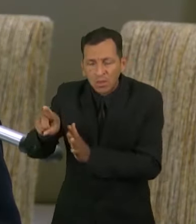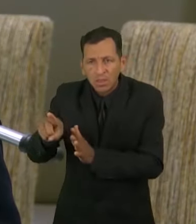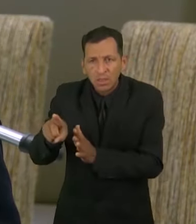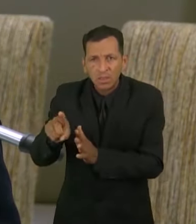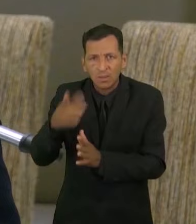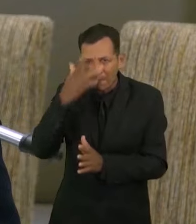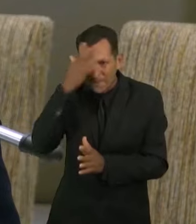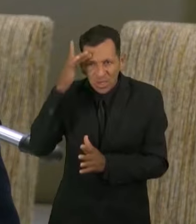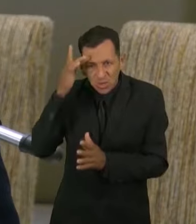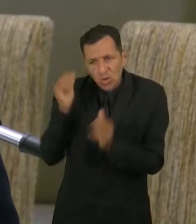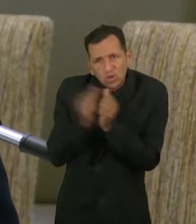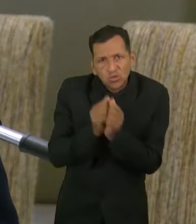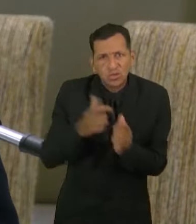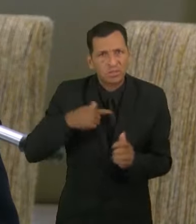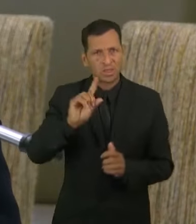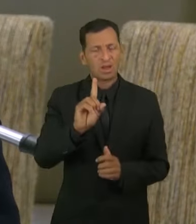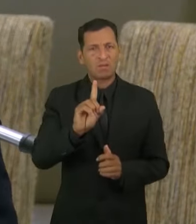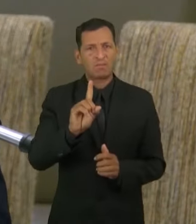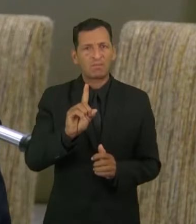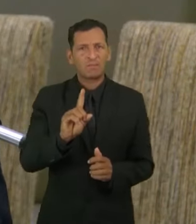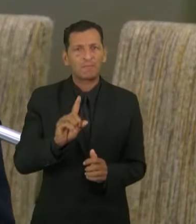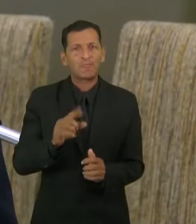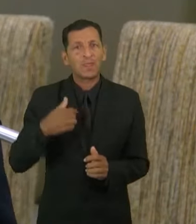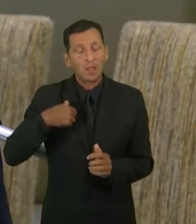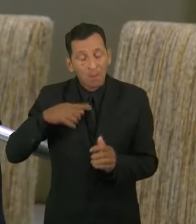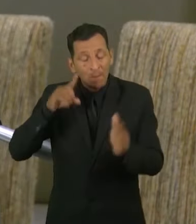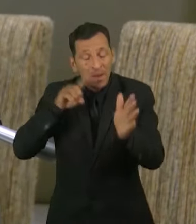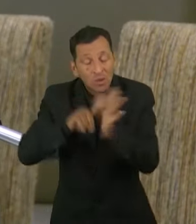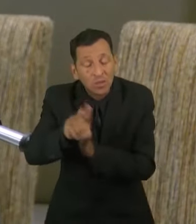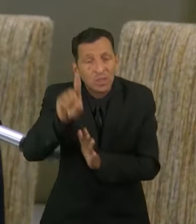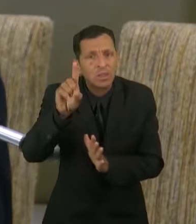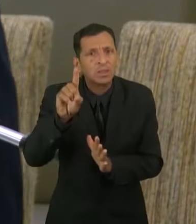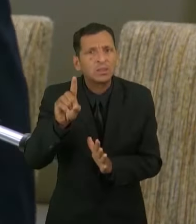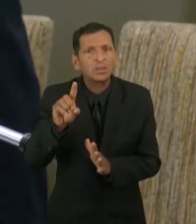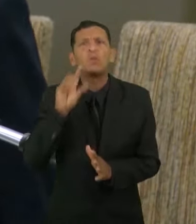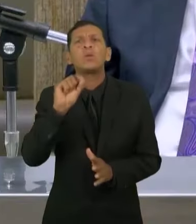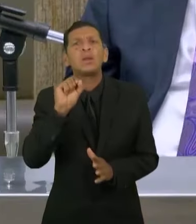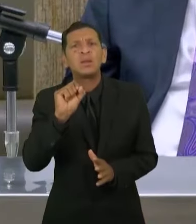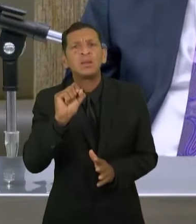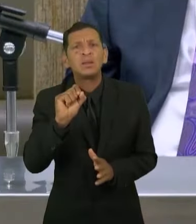Eu não perguntei quem é que está aqui apertando.